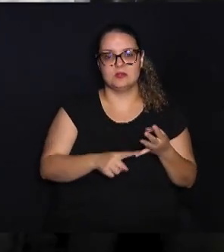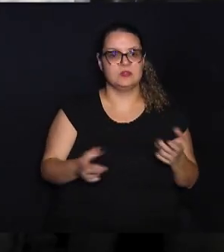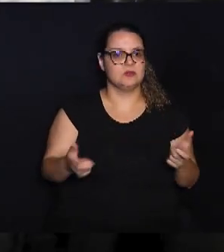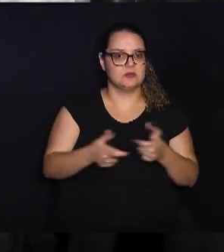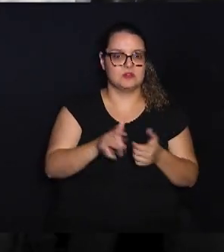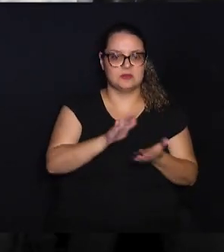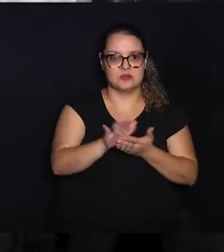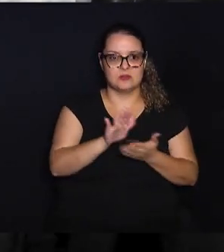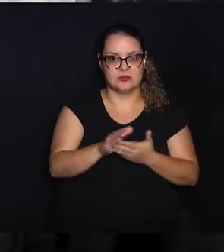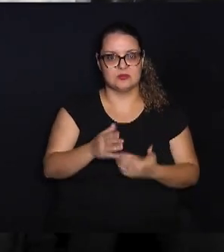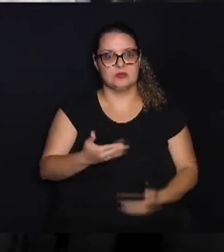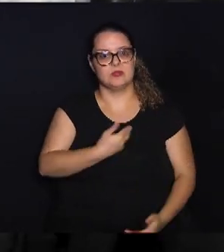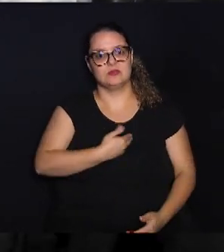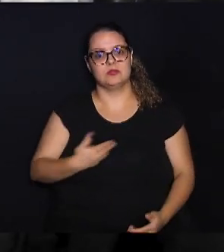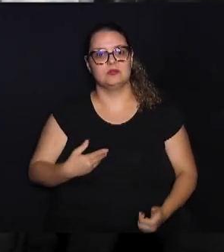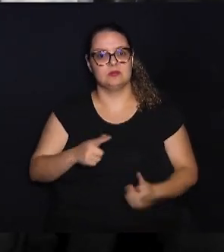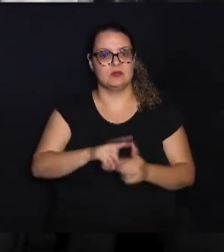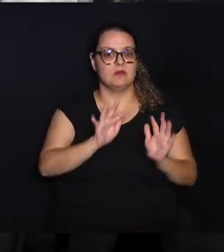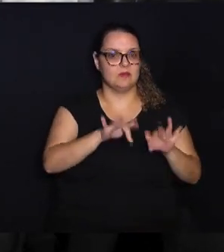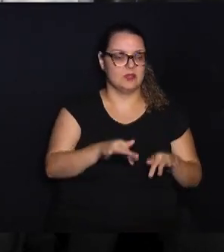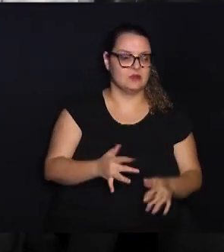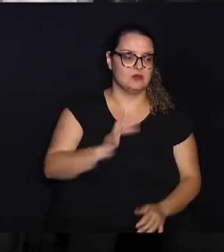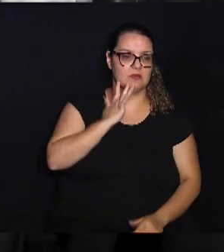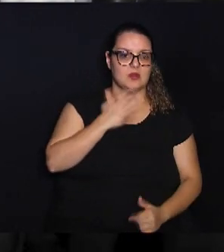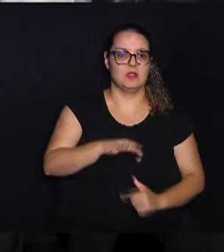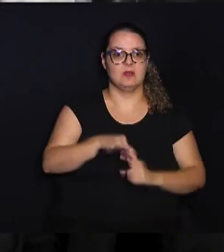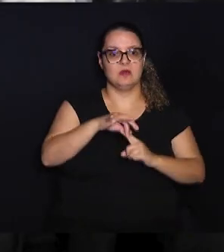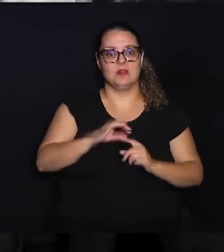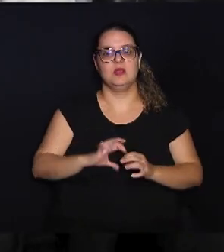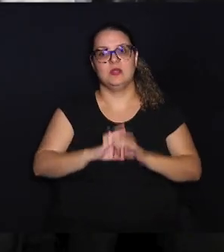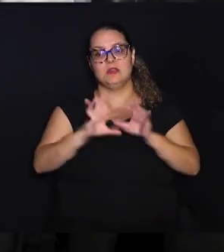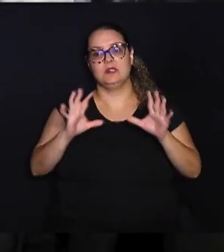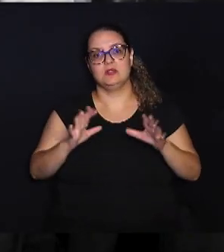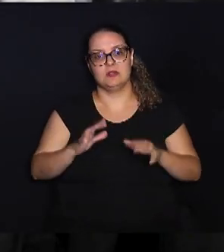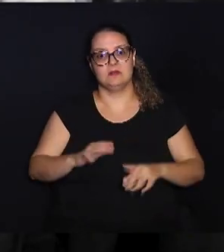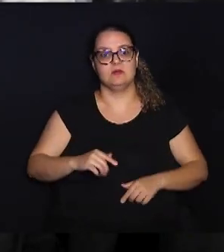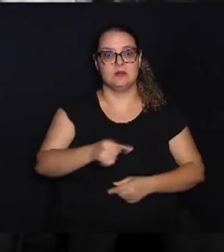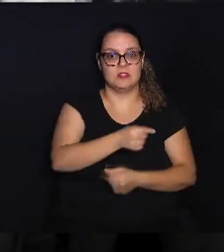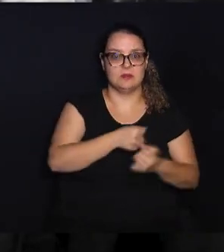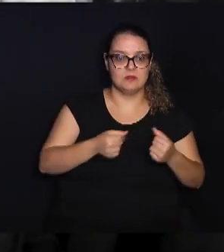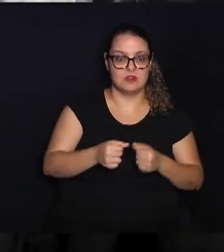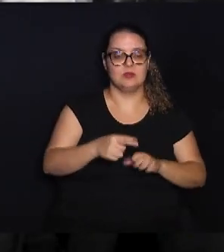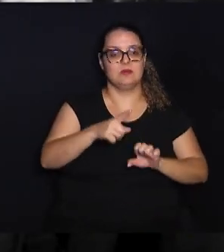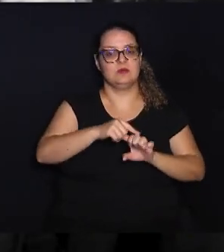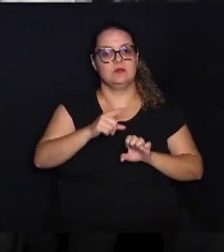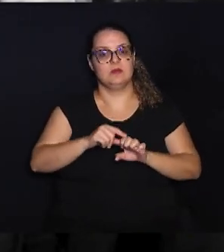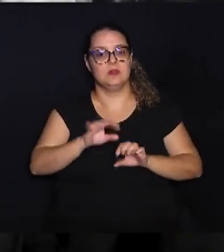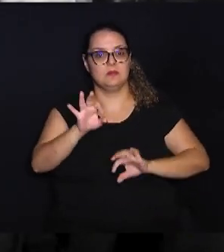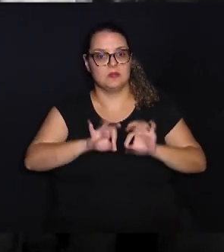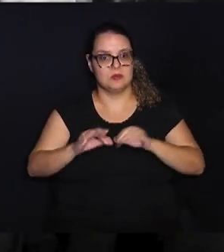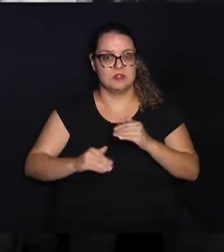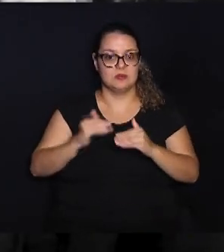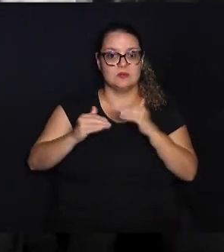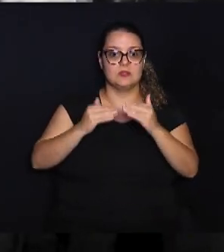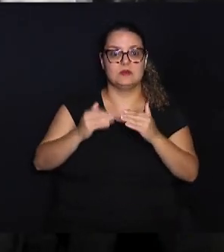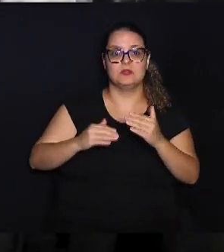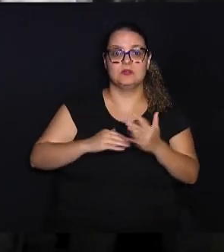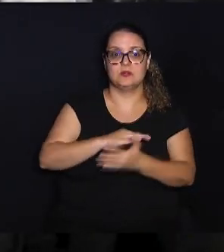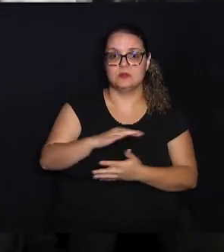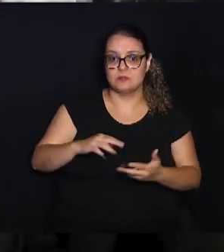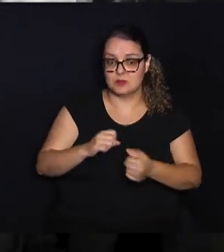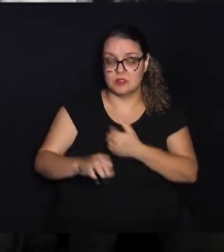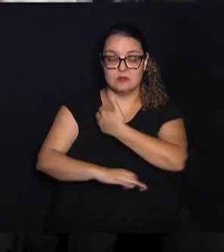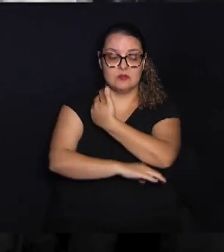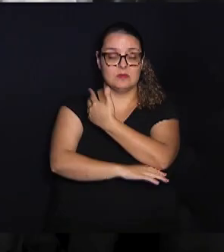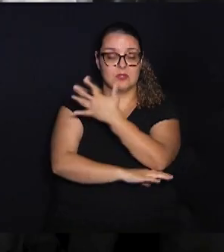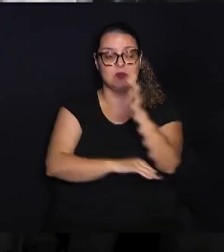públicos, fim dos privilégios, defesa do livre mercado e do empreendedorismo, planejamento e desenvolvimento urbano sustentável,